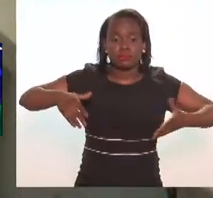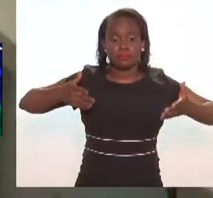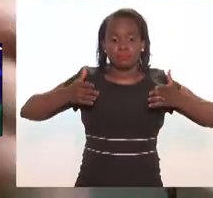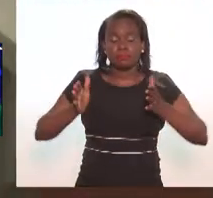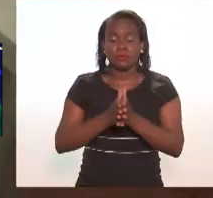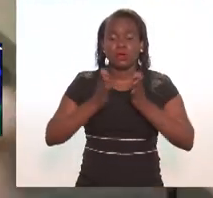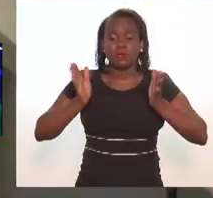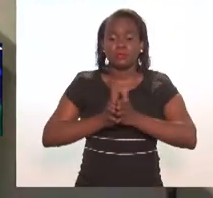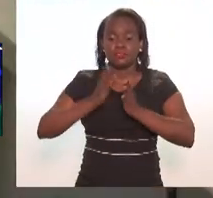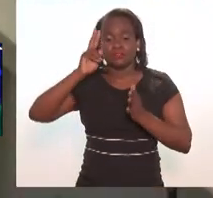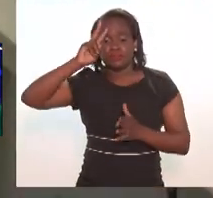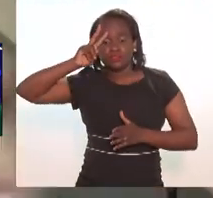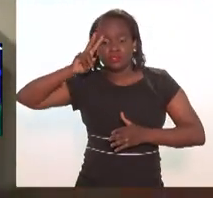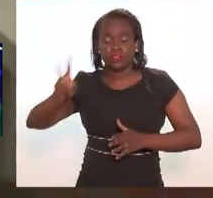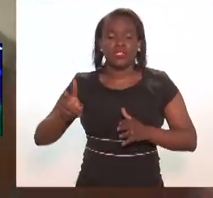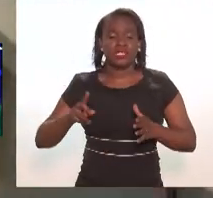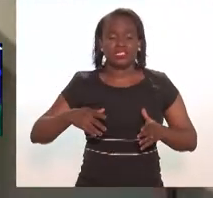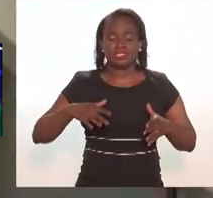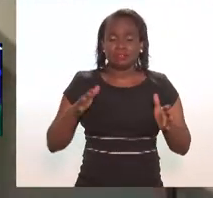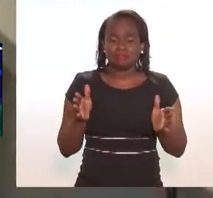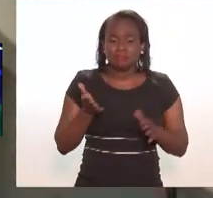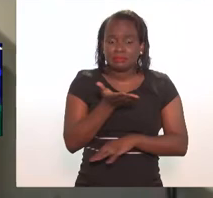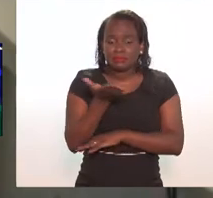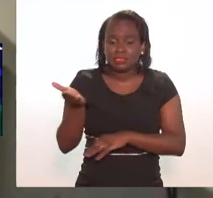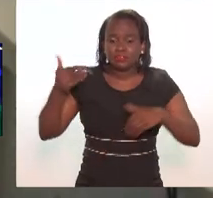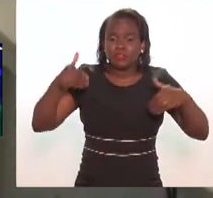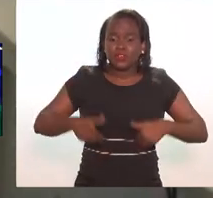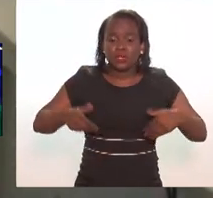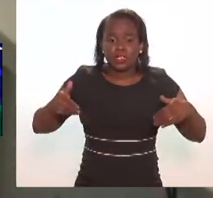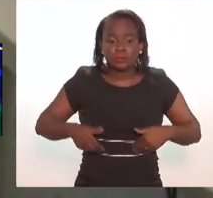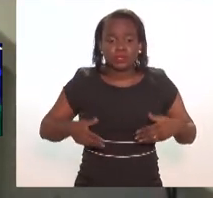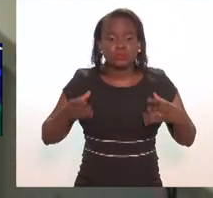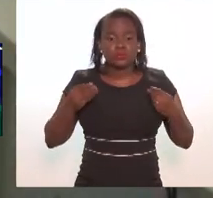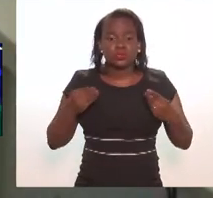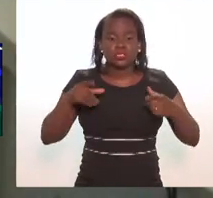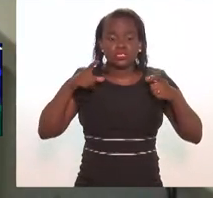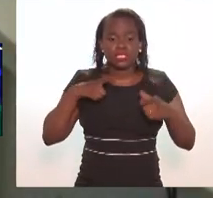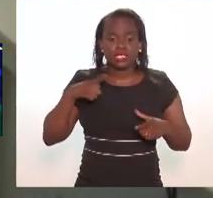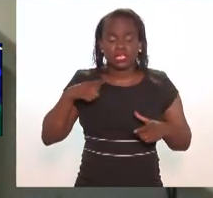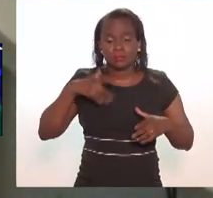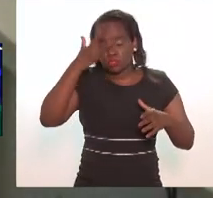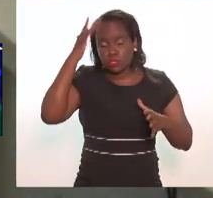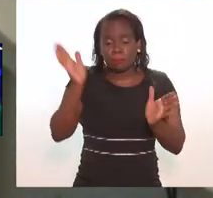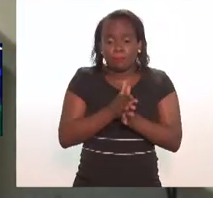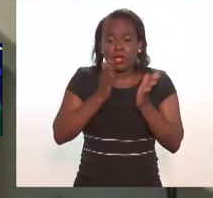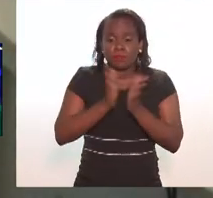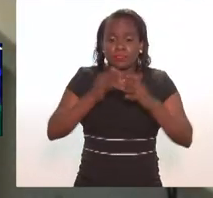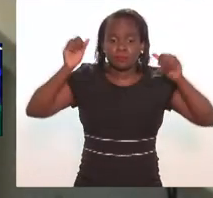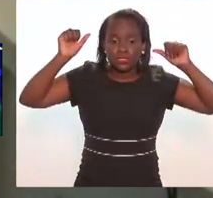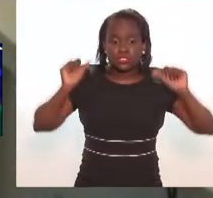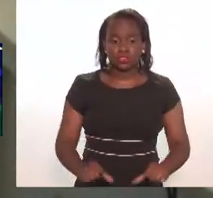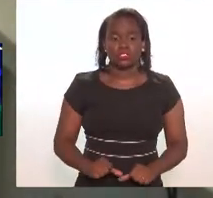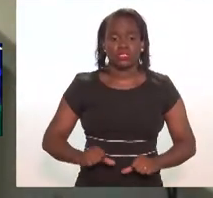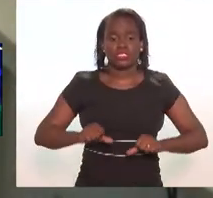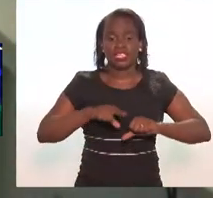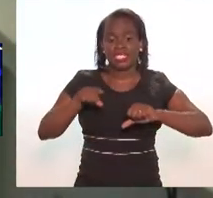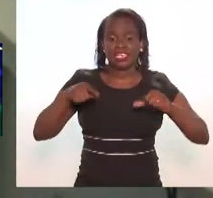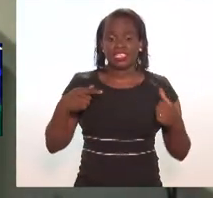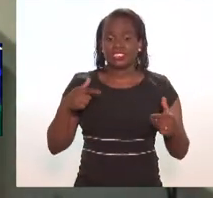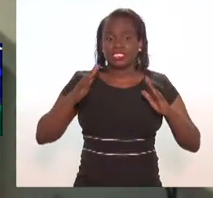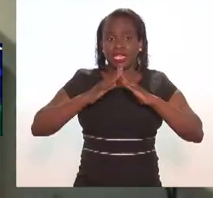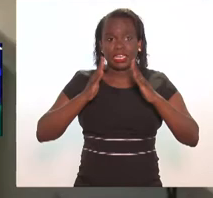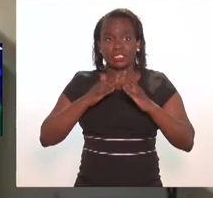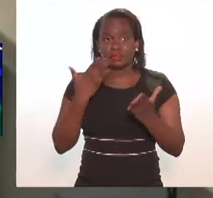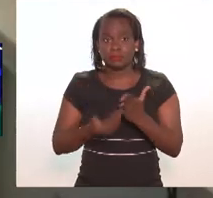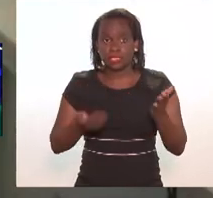de pobreza, de miséria, de fome, que se abate sobre os mais pobres, que estão ficando sem